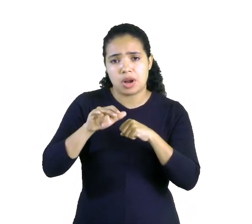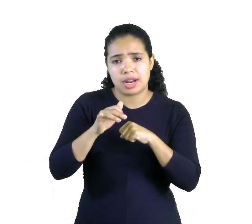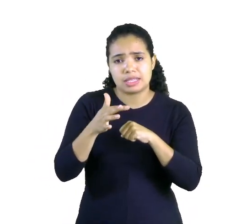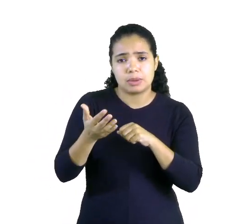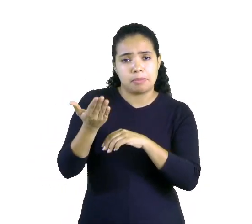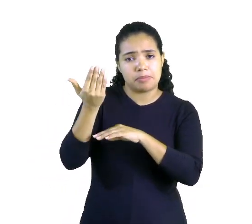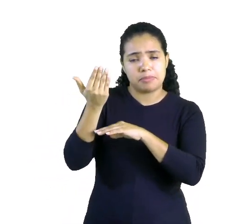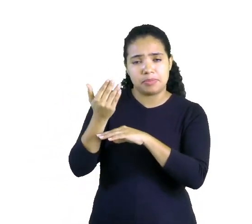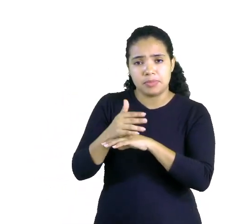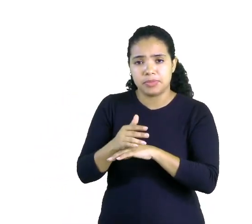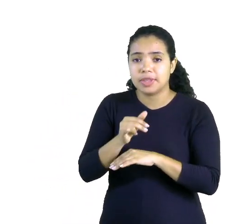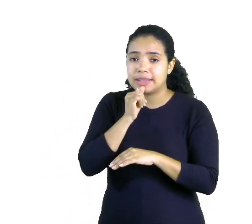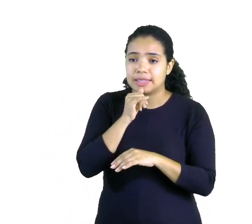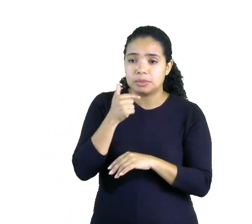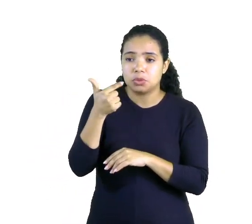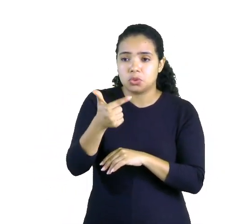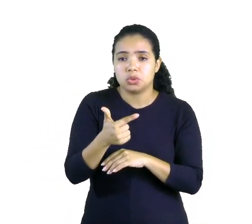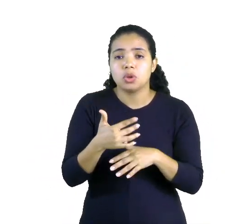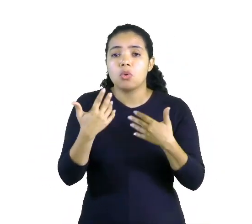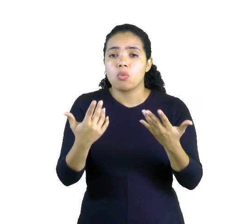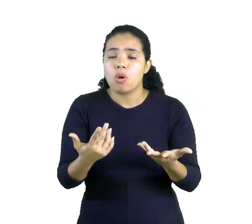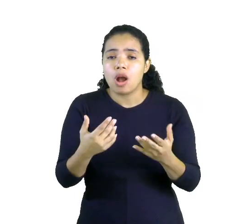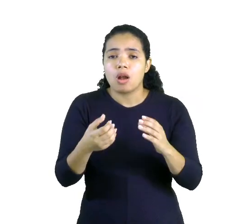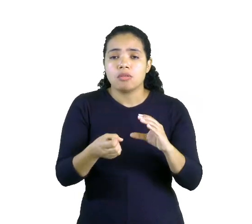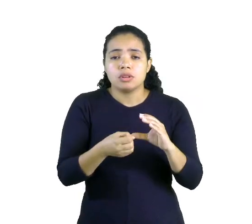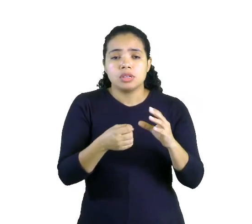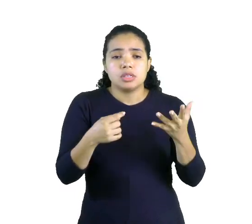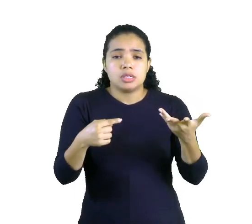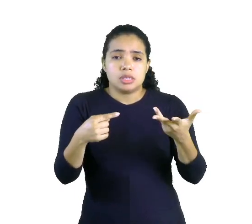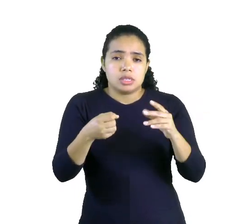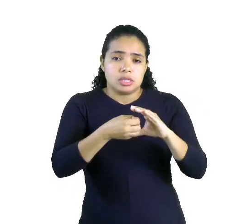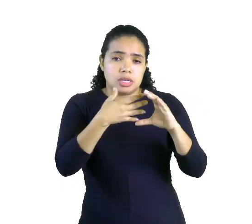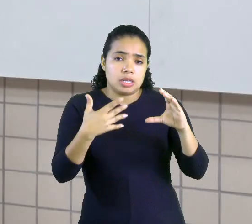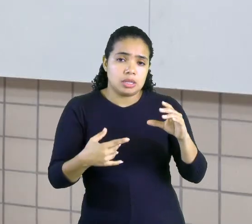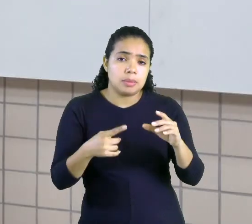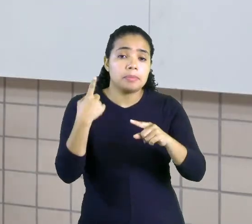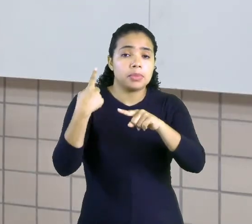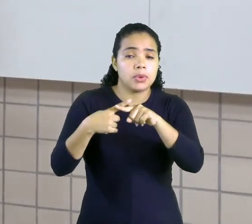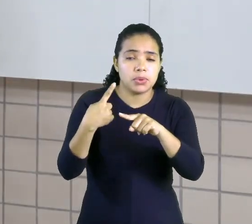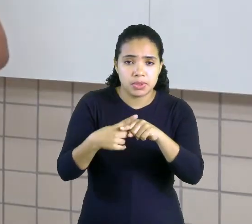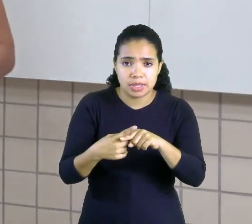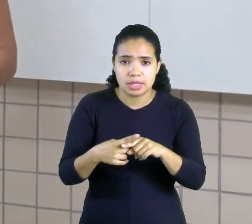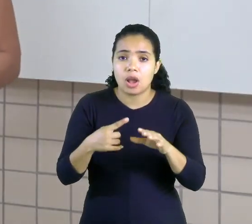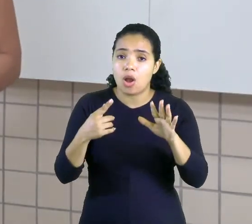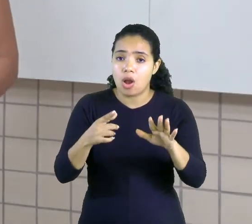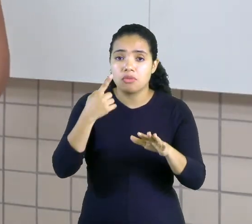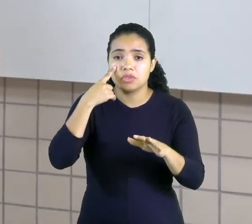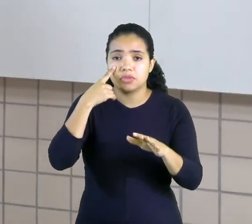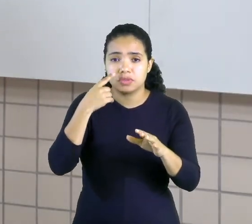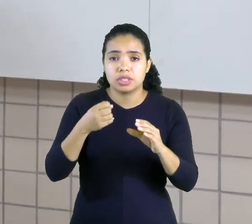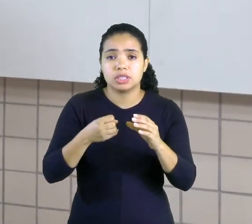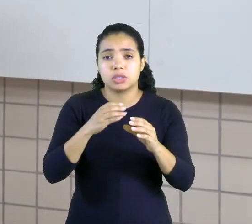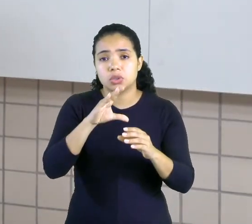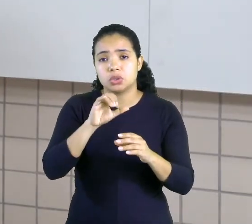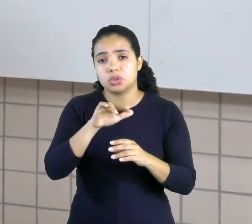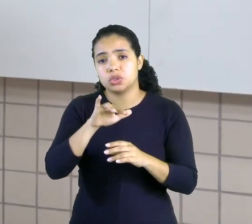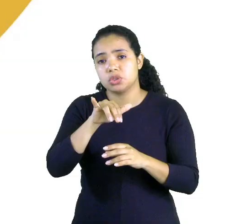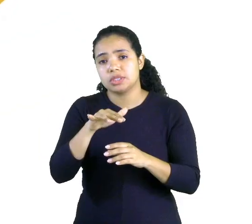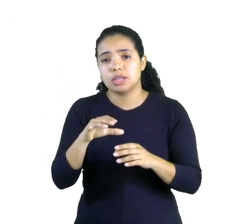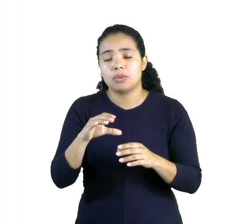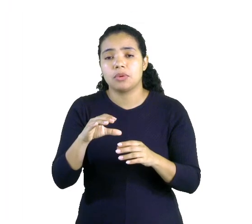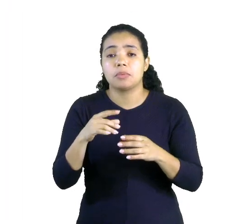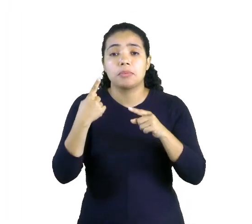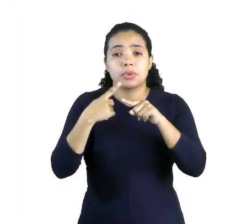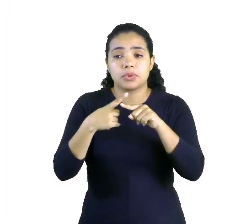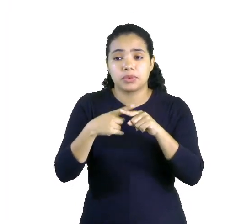Exemplo número 2. Qual a classificação da conjunção porque? Vamos à classificação das conjunções